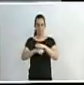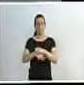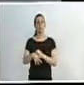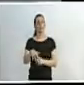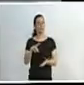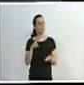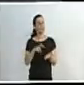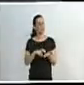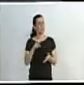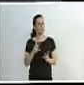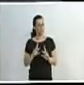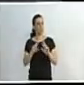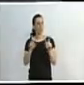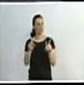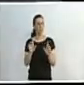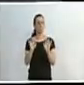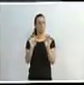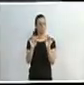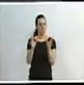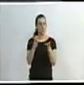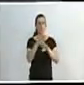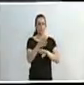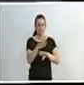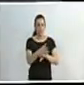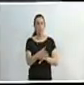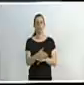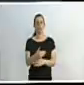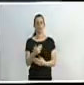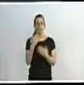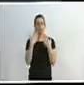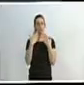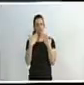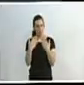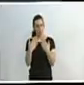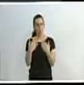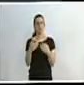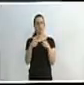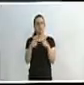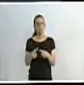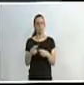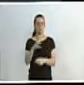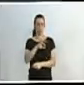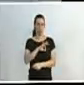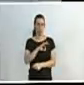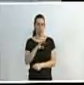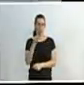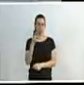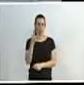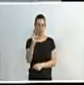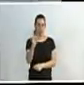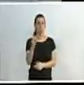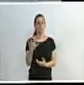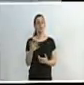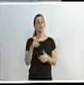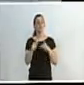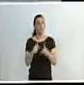diferente na frente do posto da Polícia Rodiviária Estadual, e esse trabalho comunitário, voluntário